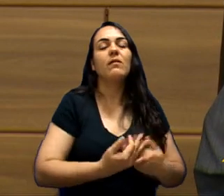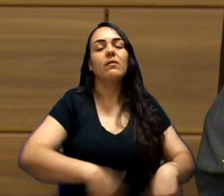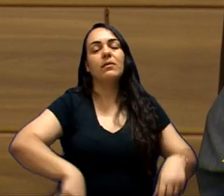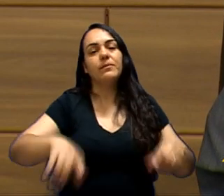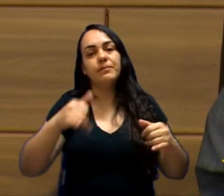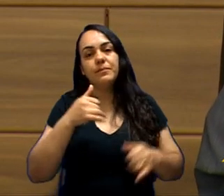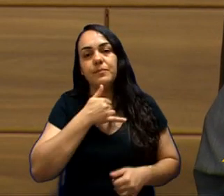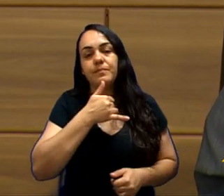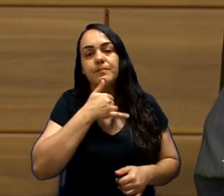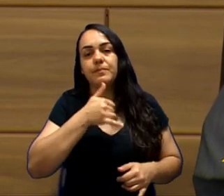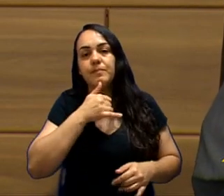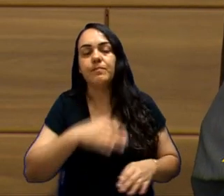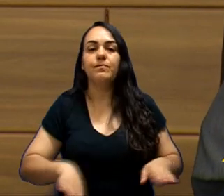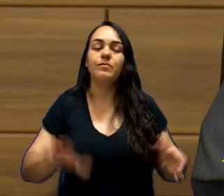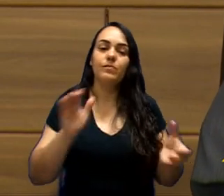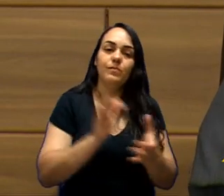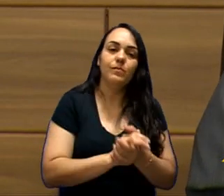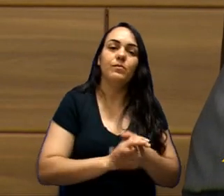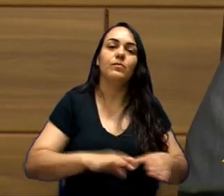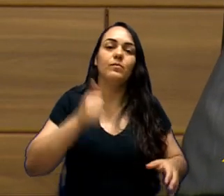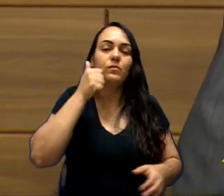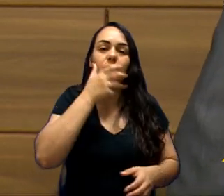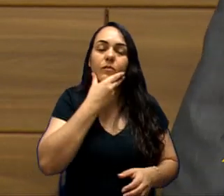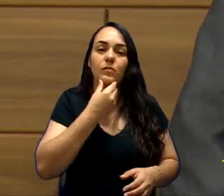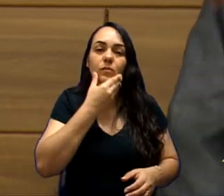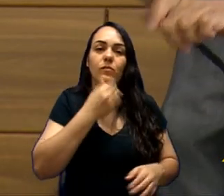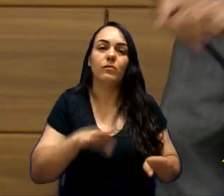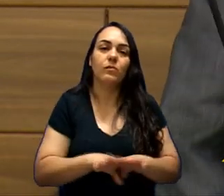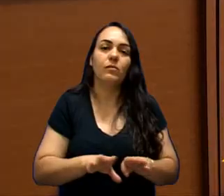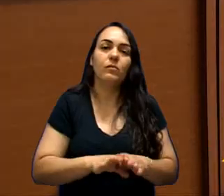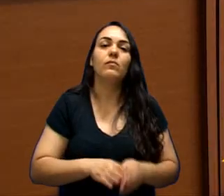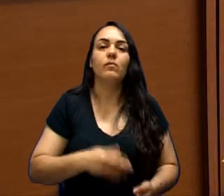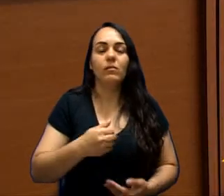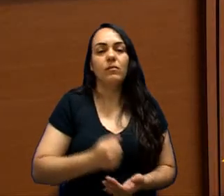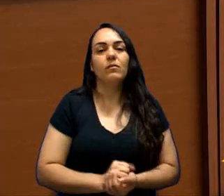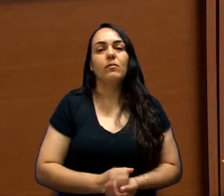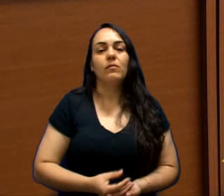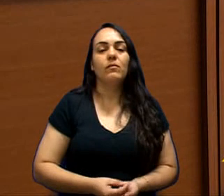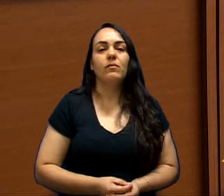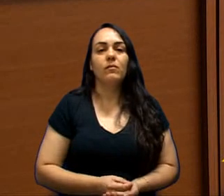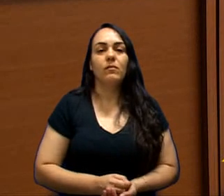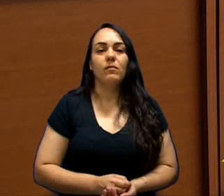inconsoláveis. Eu solicito que inclua nesse minuto de silêncio.